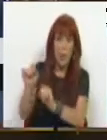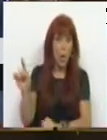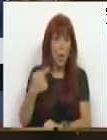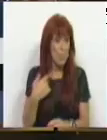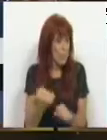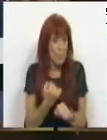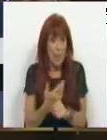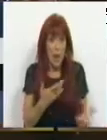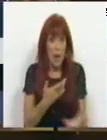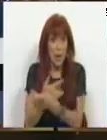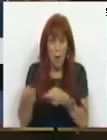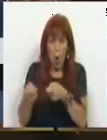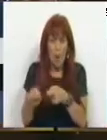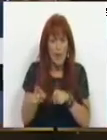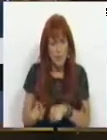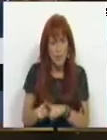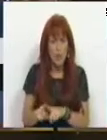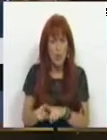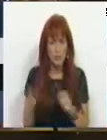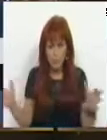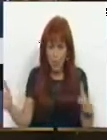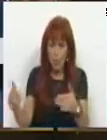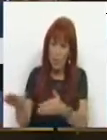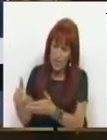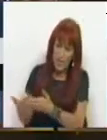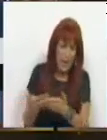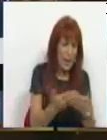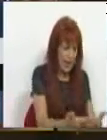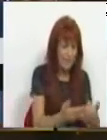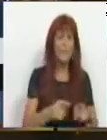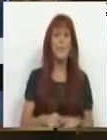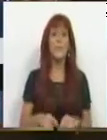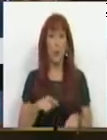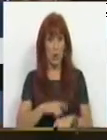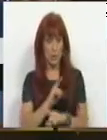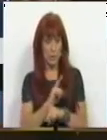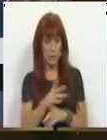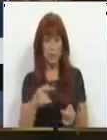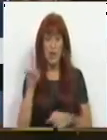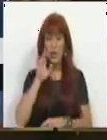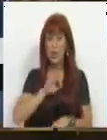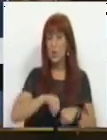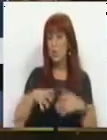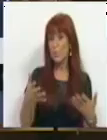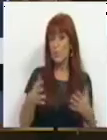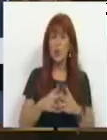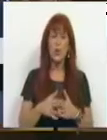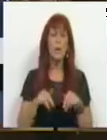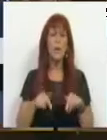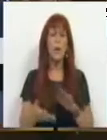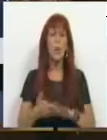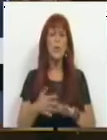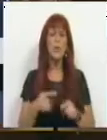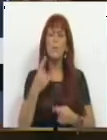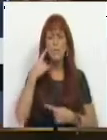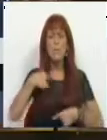não trabalharmos para a organização e concentração da oferta. A par disto, senhoras e senhores deputados, é